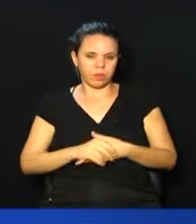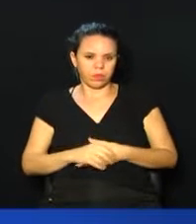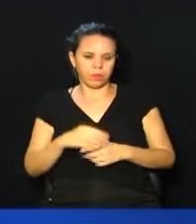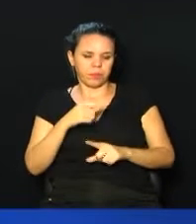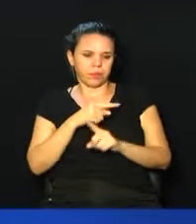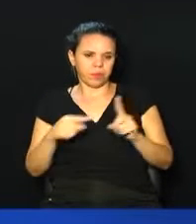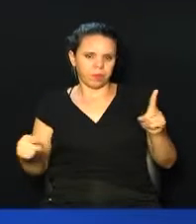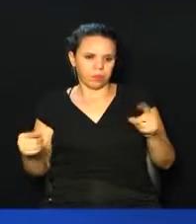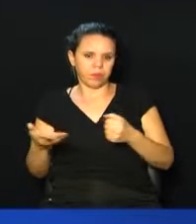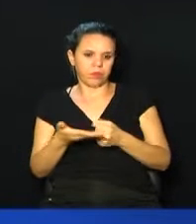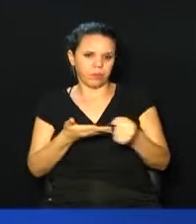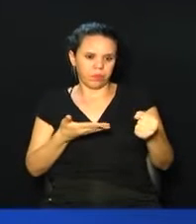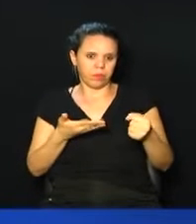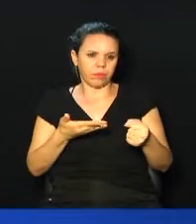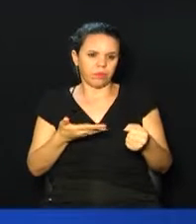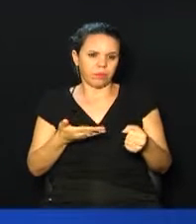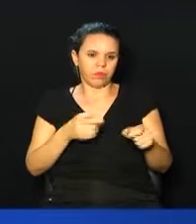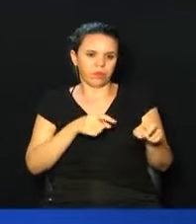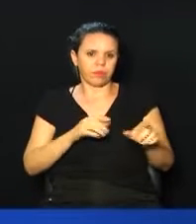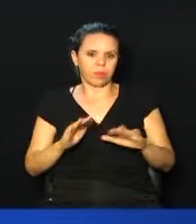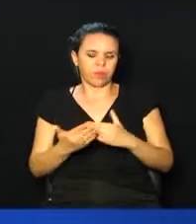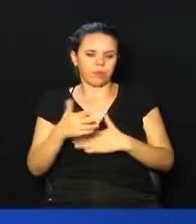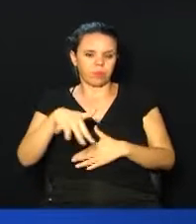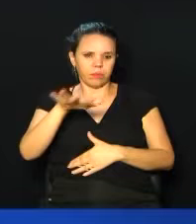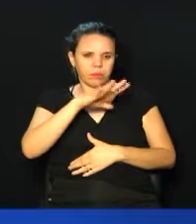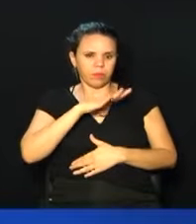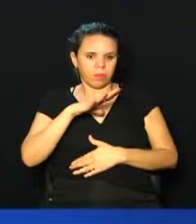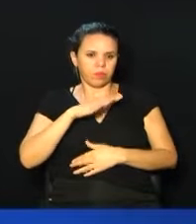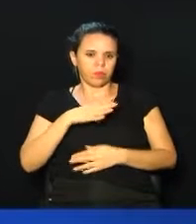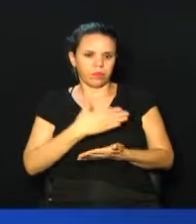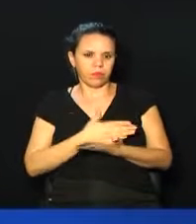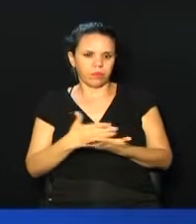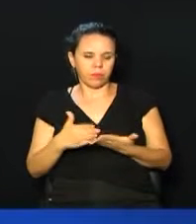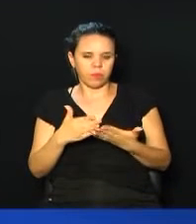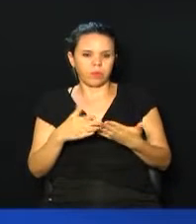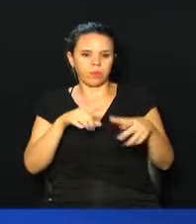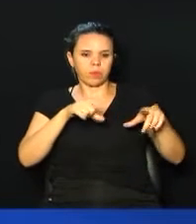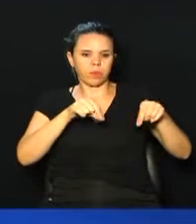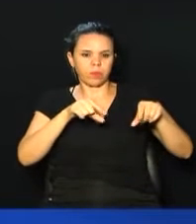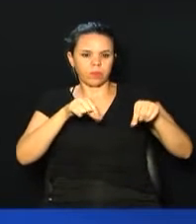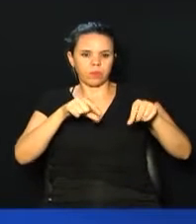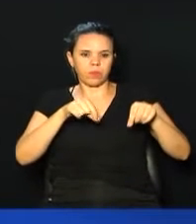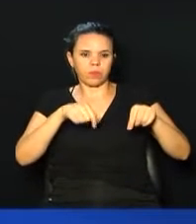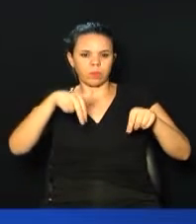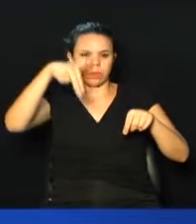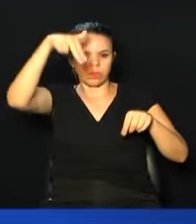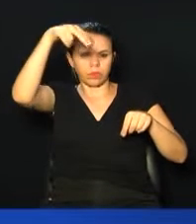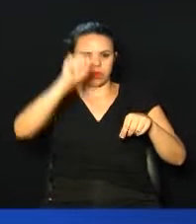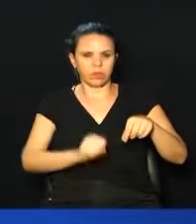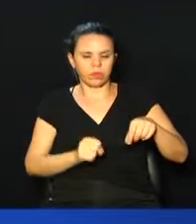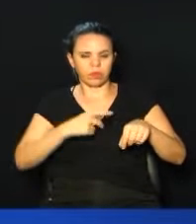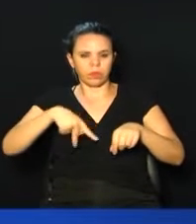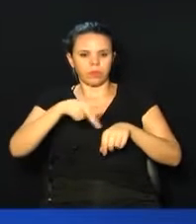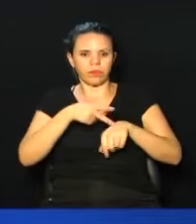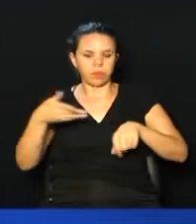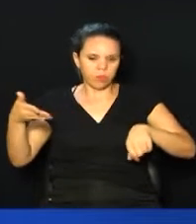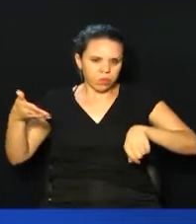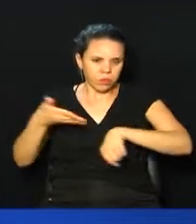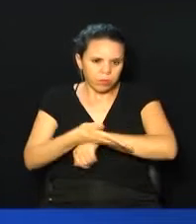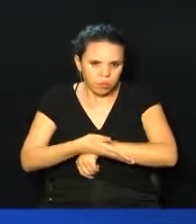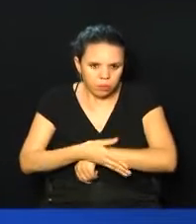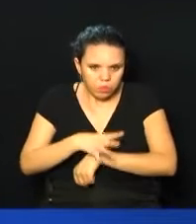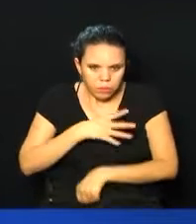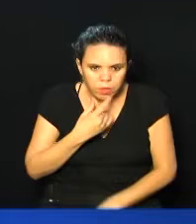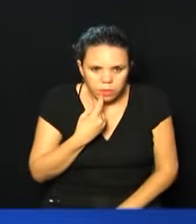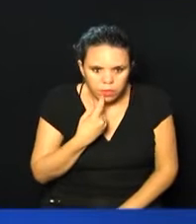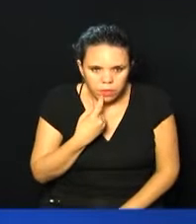média, e sobretudo nas regiões urbanas, e também a entrada de umidade tanto do norte quanto do sul do país, que favorece